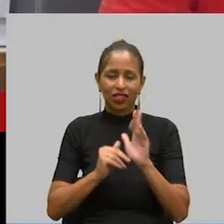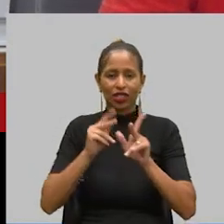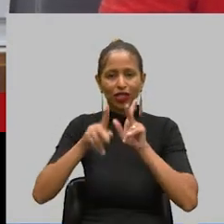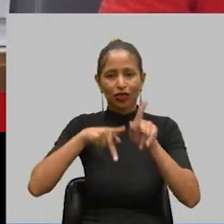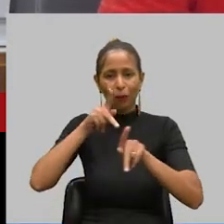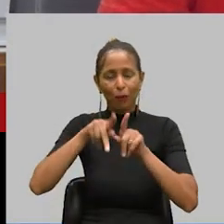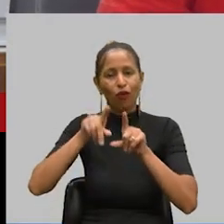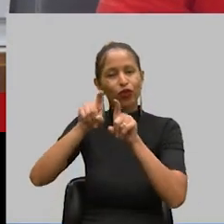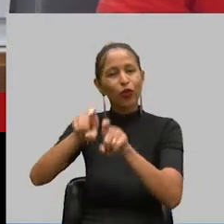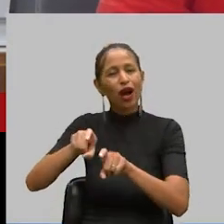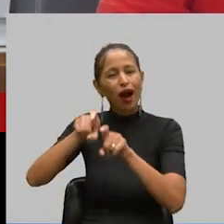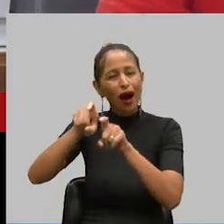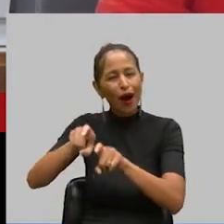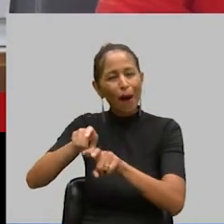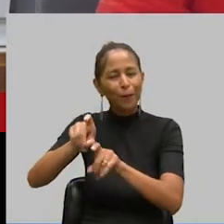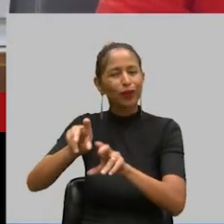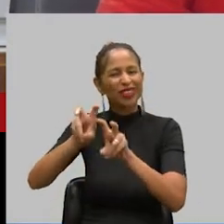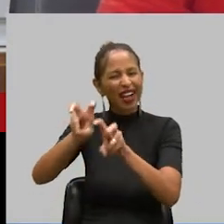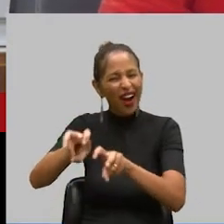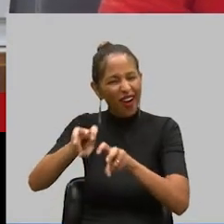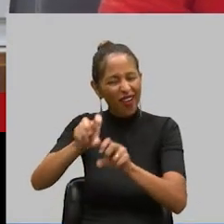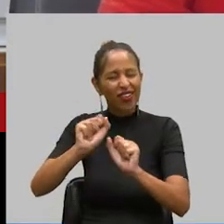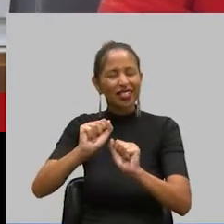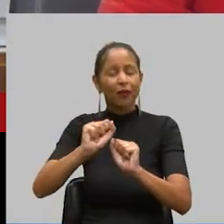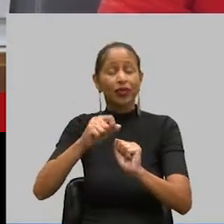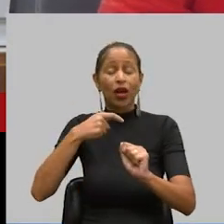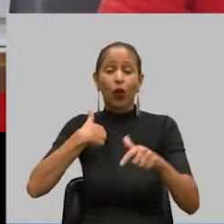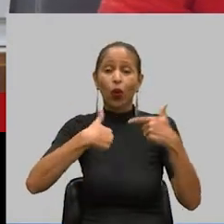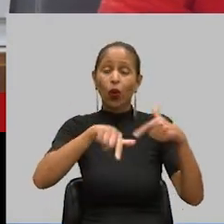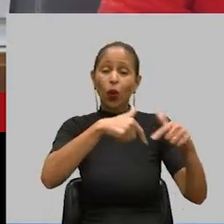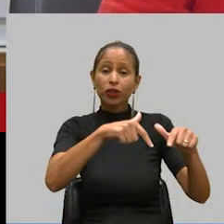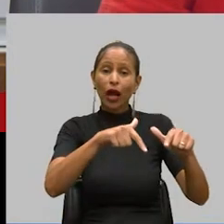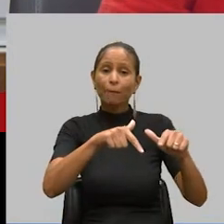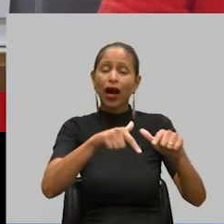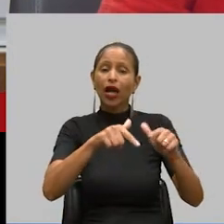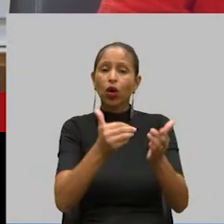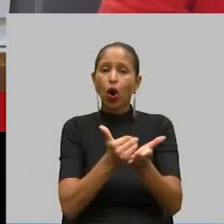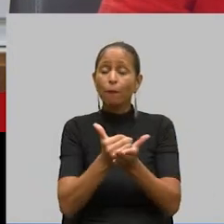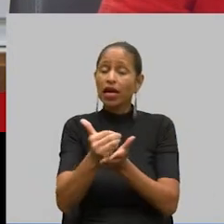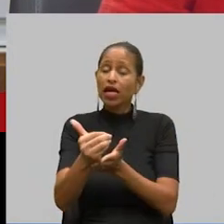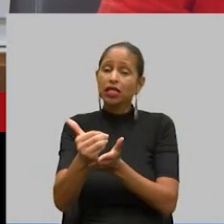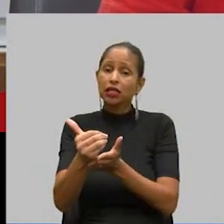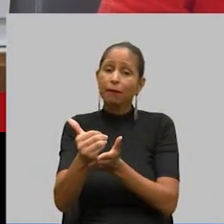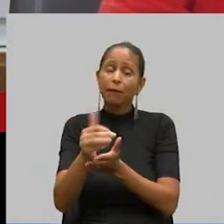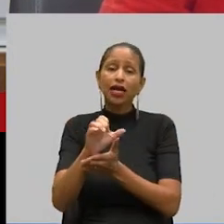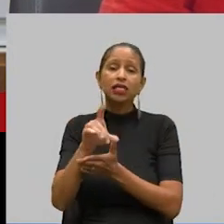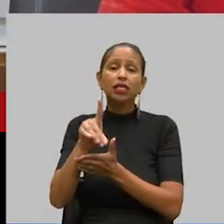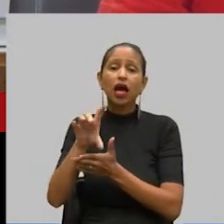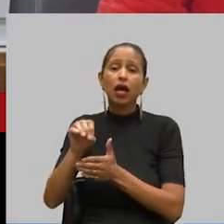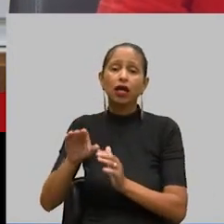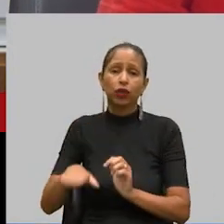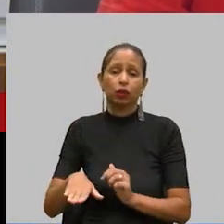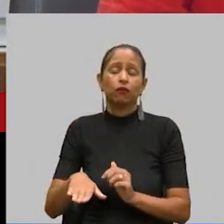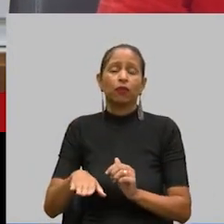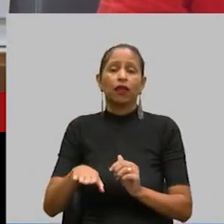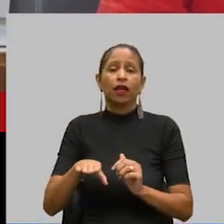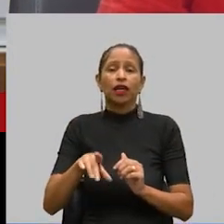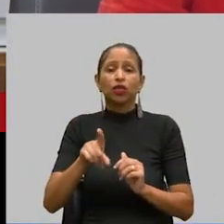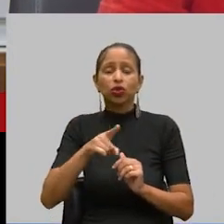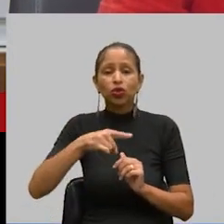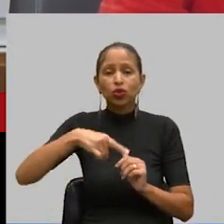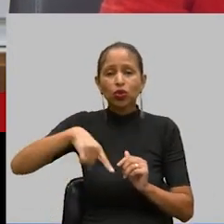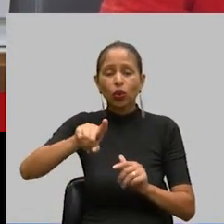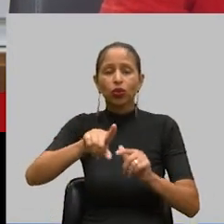do campo é que o trabalho ele começa mais cedo no campo né e de todos os gargalos